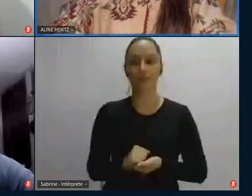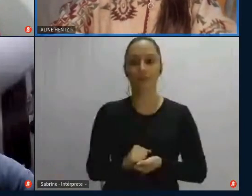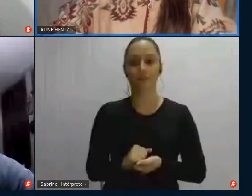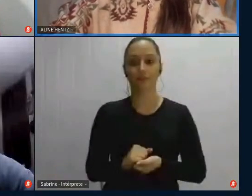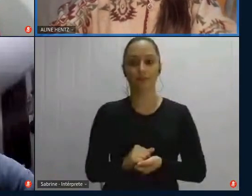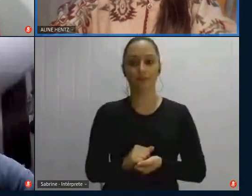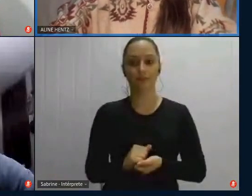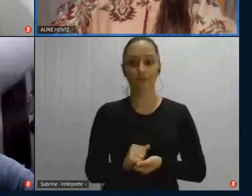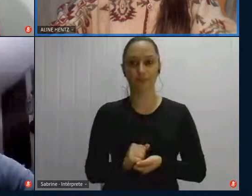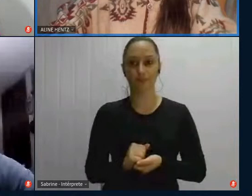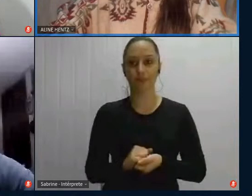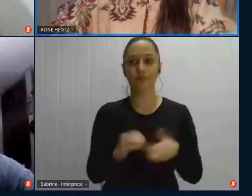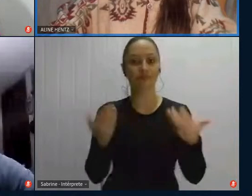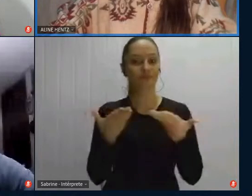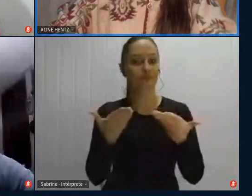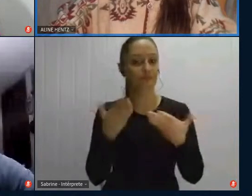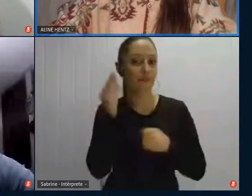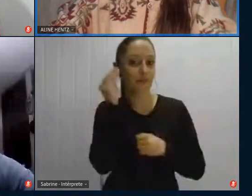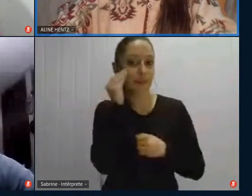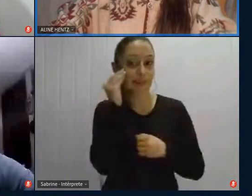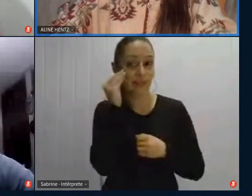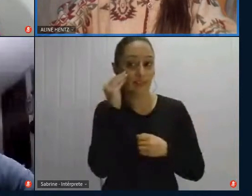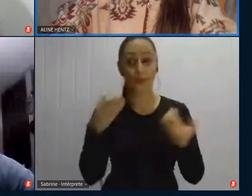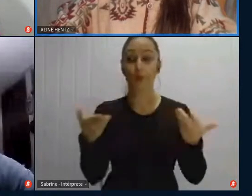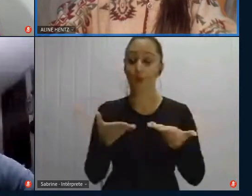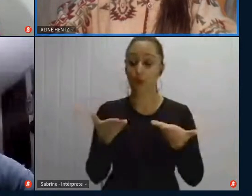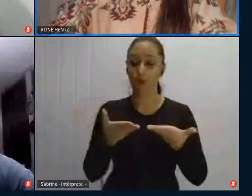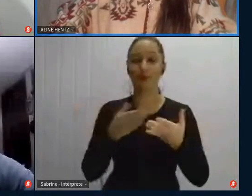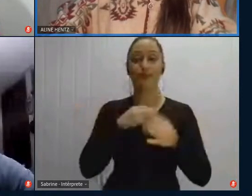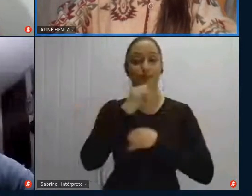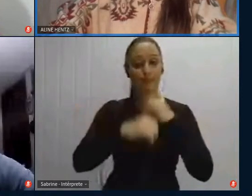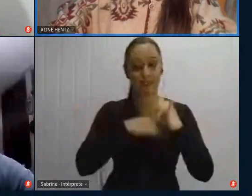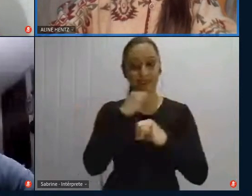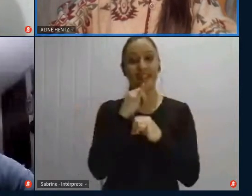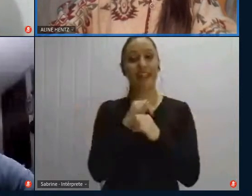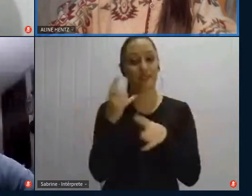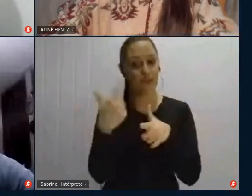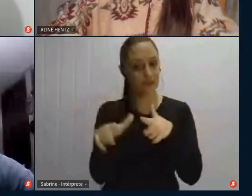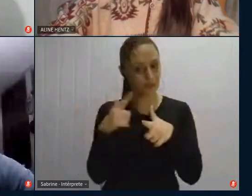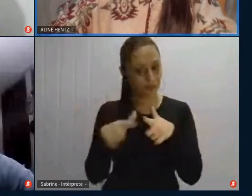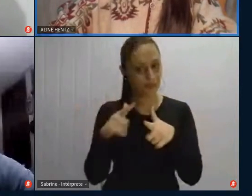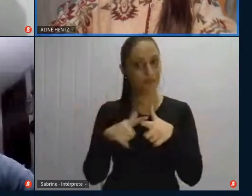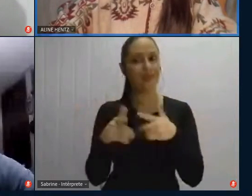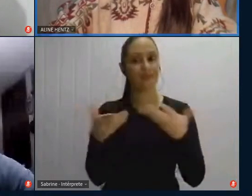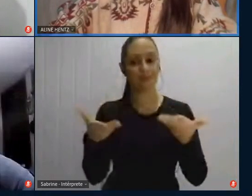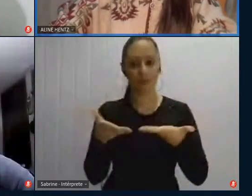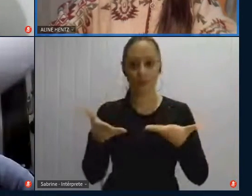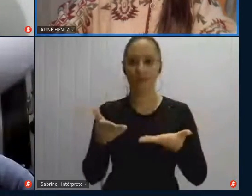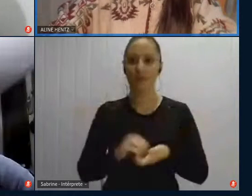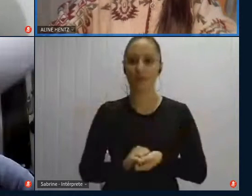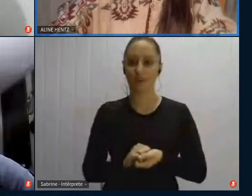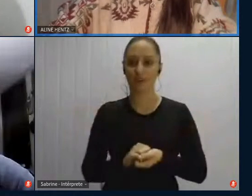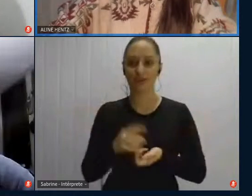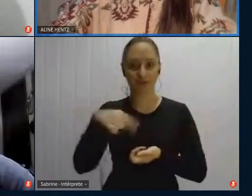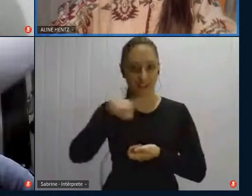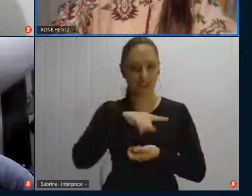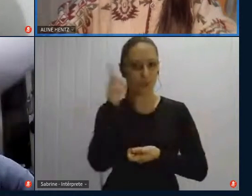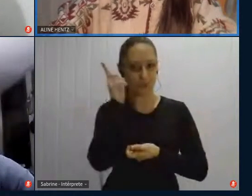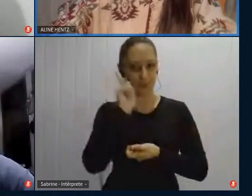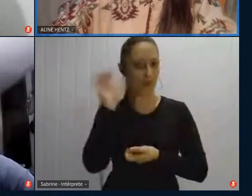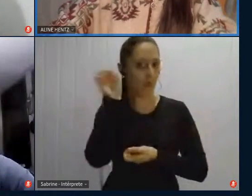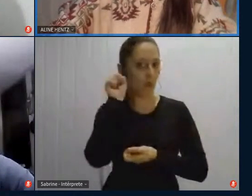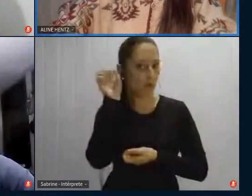Vamos fazer um teste. Hoje a internet está nos pegando. Vocês conseguem me ouvir?